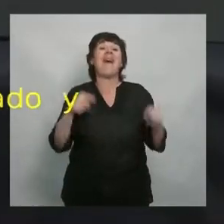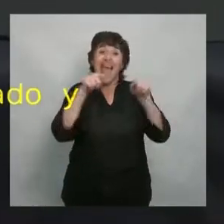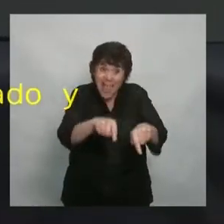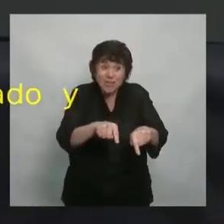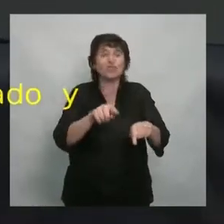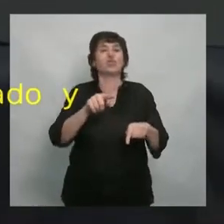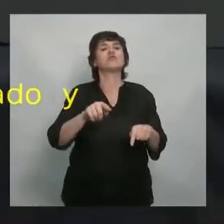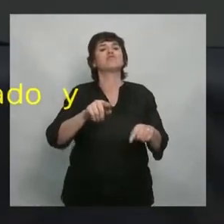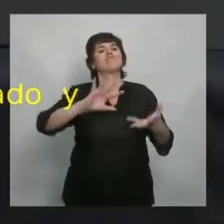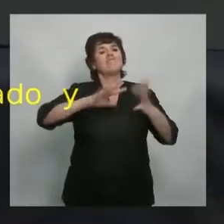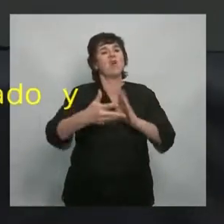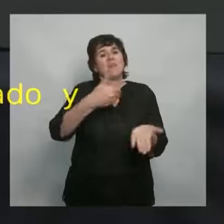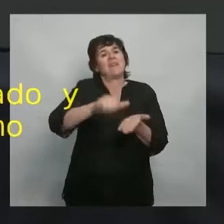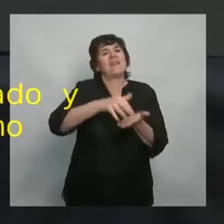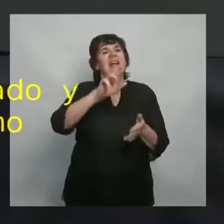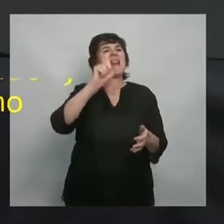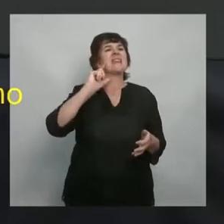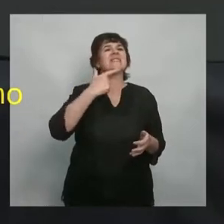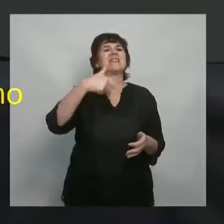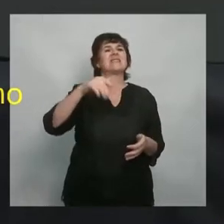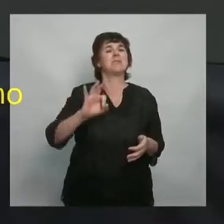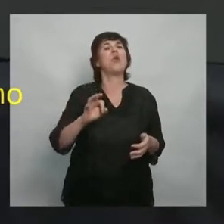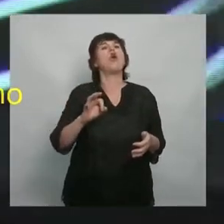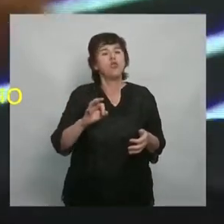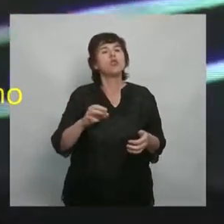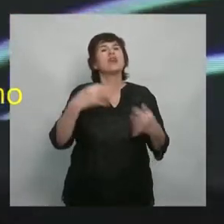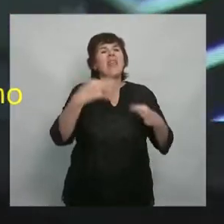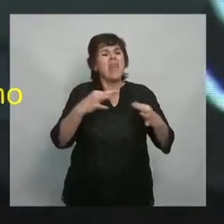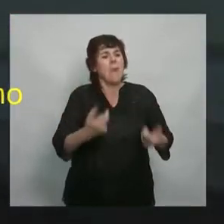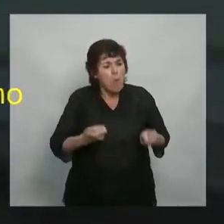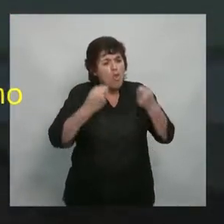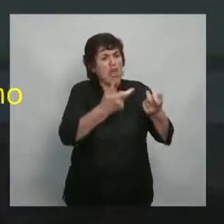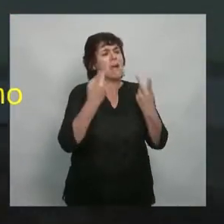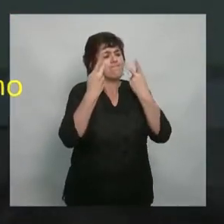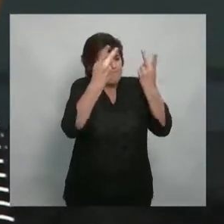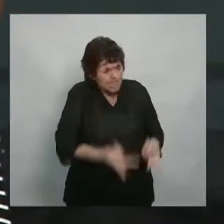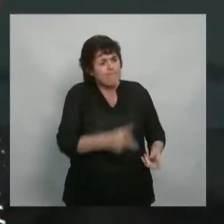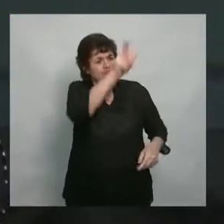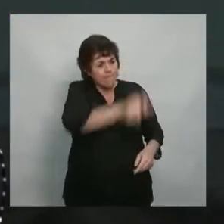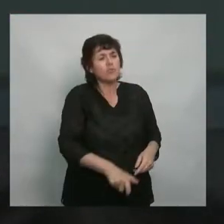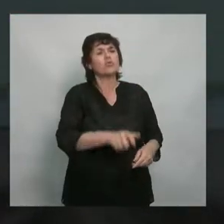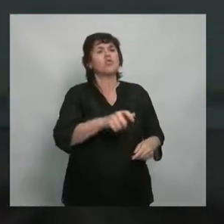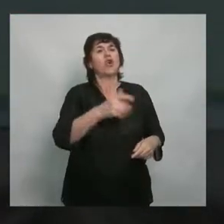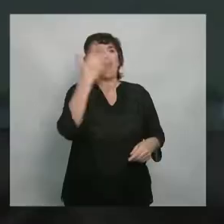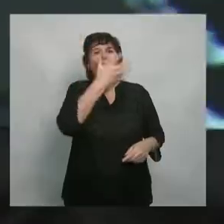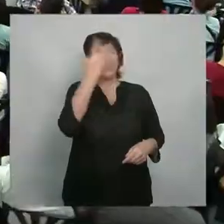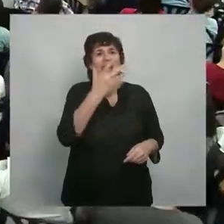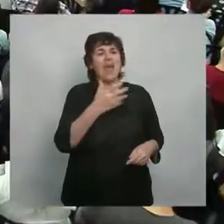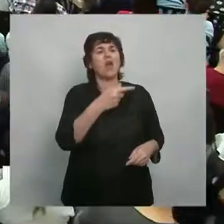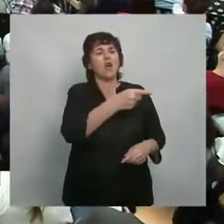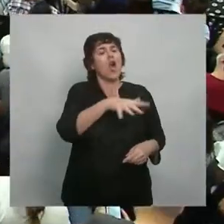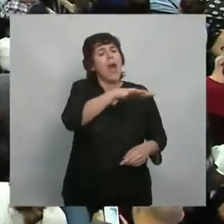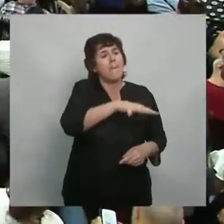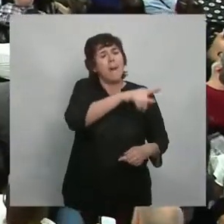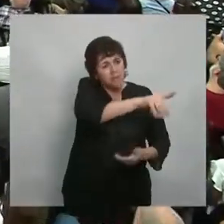racismo, nós temos que dar visibilidade aos corpos negros em espaços de reconhecimento e de forma de